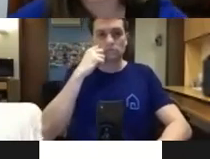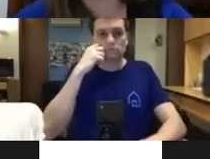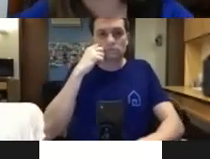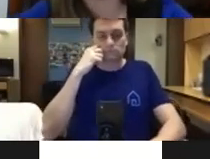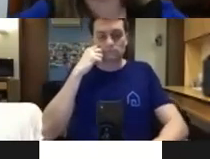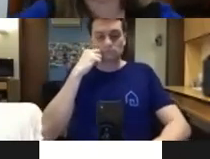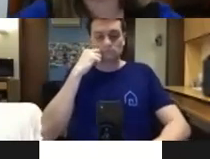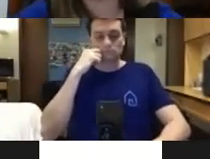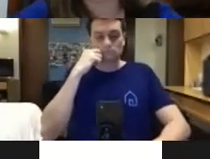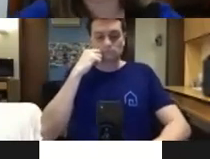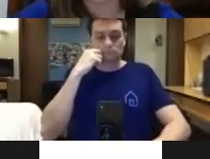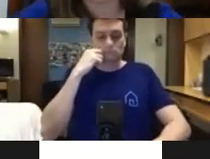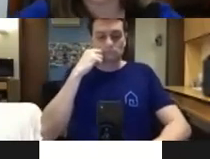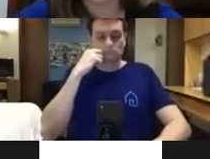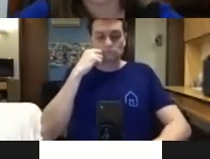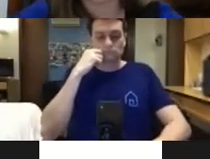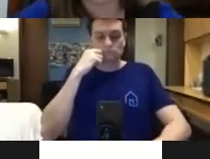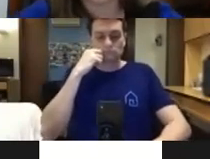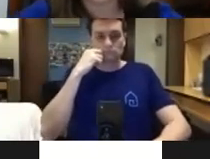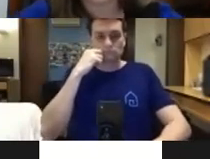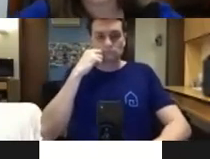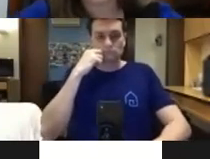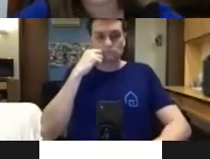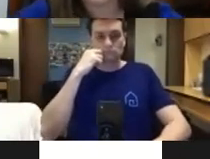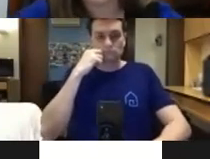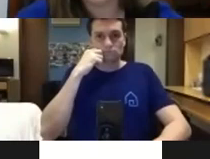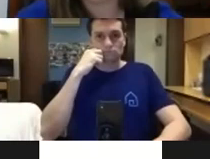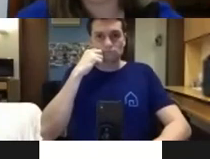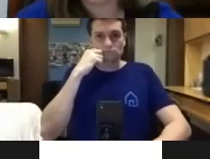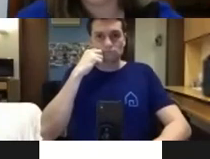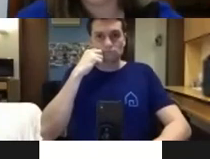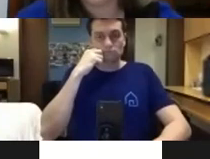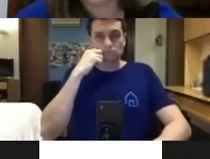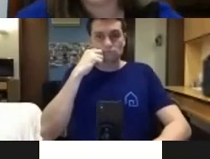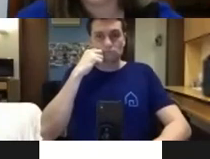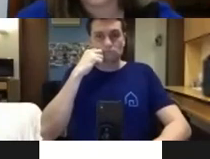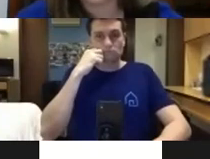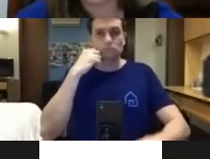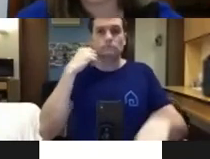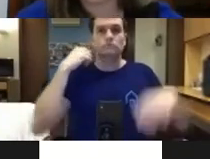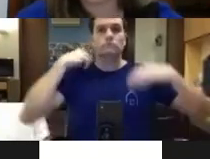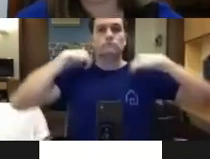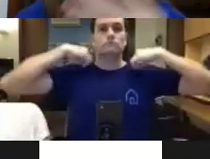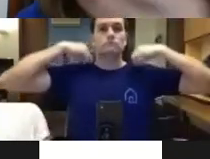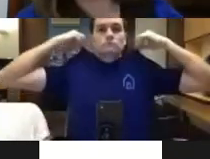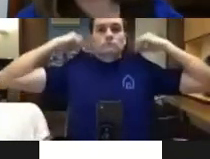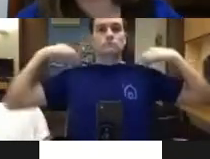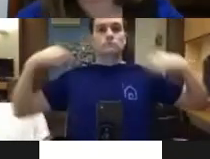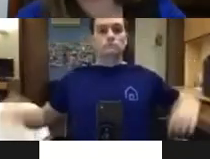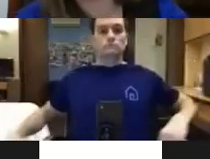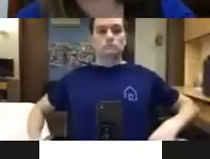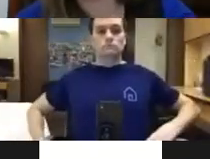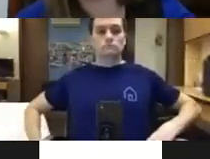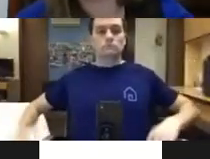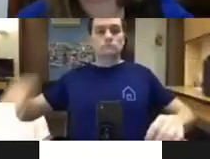densidades normais, né, de 2.400 quilos por metro cúbico. Isso faz, então, com que a gente tenha... tem outro lado